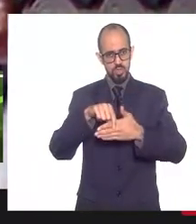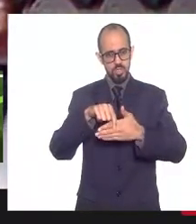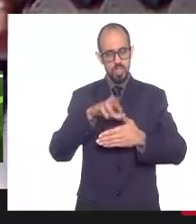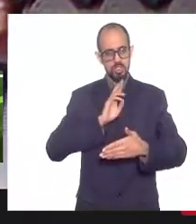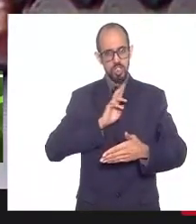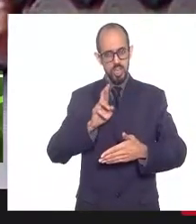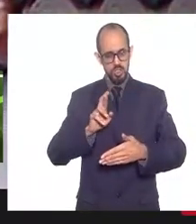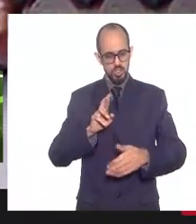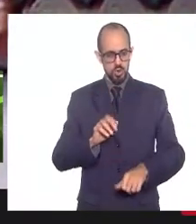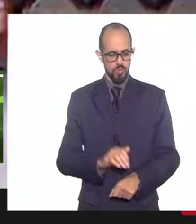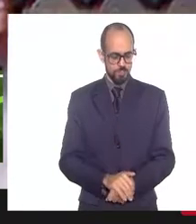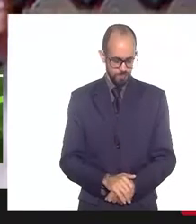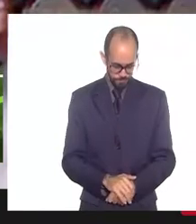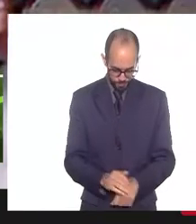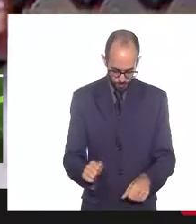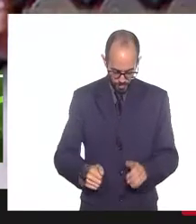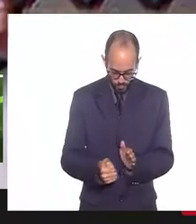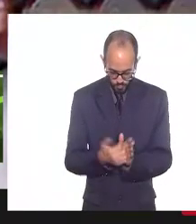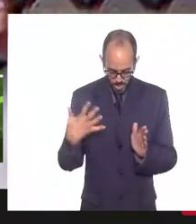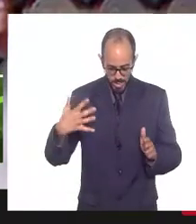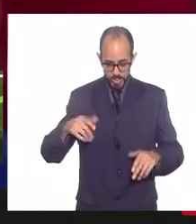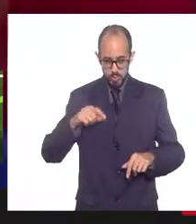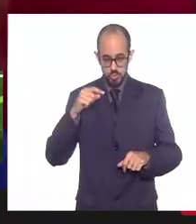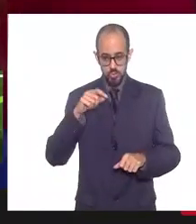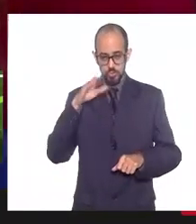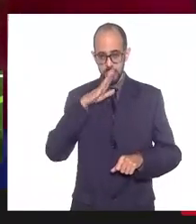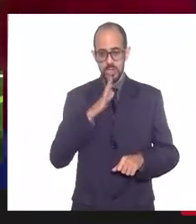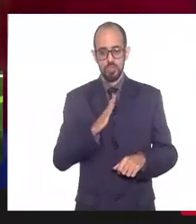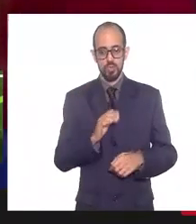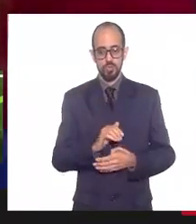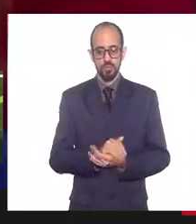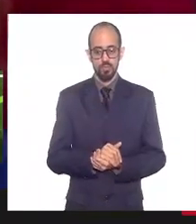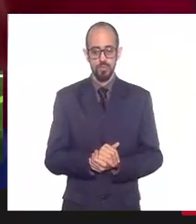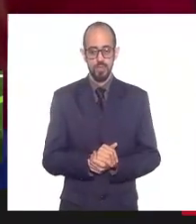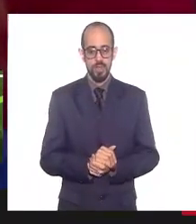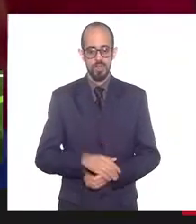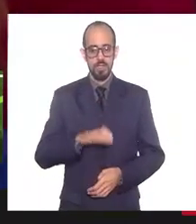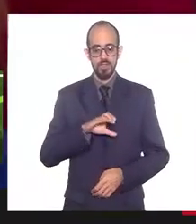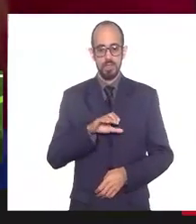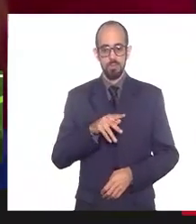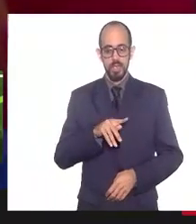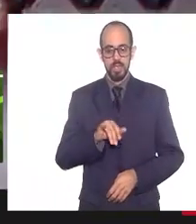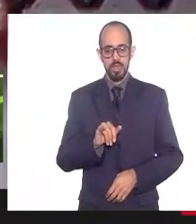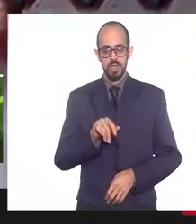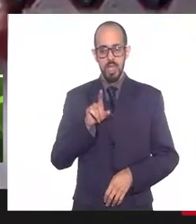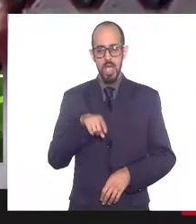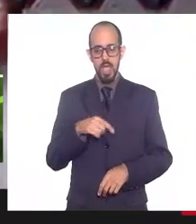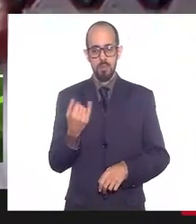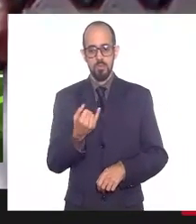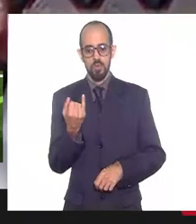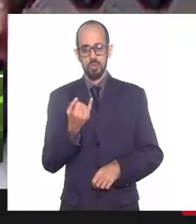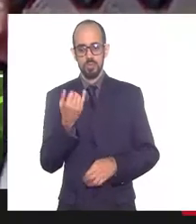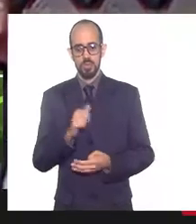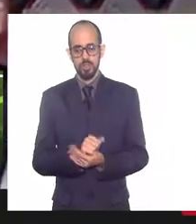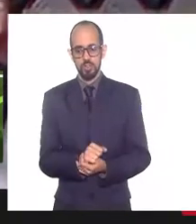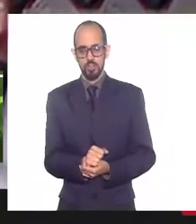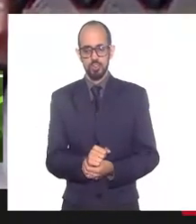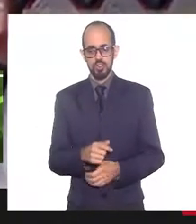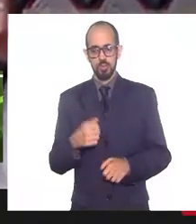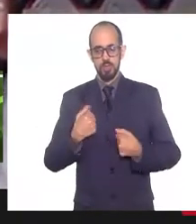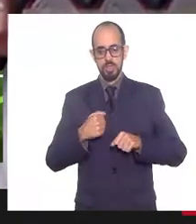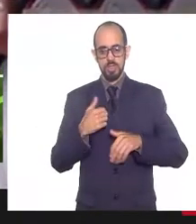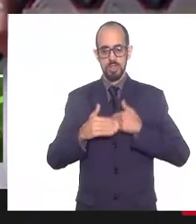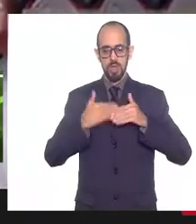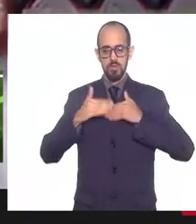religiosas, muitas delas nesse país. Essa CPI, ela é fundamental. A gente sabe que há muito que se